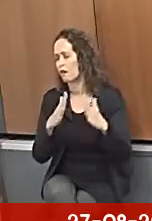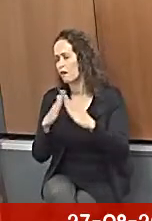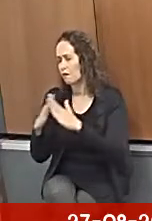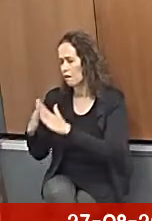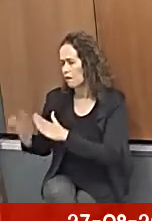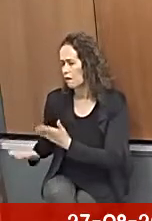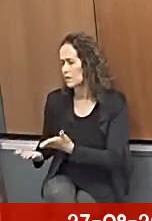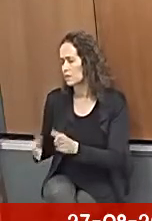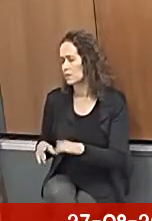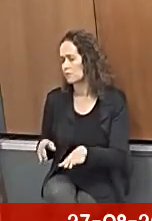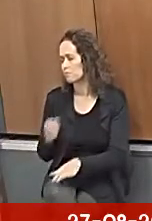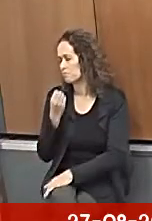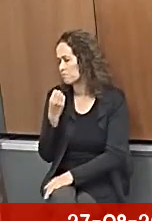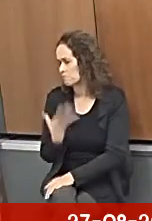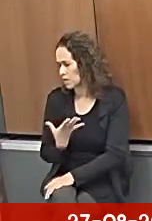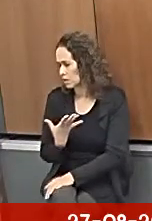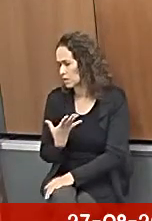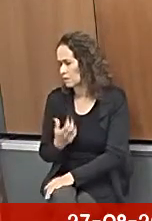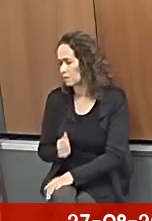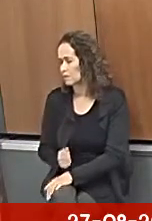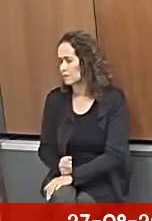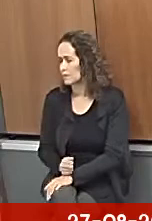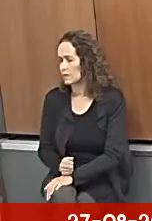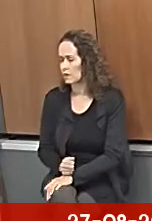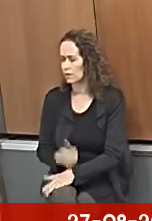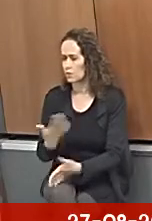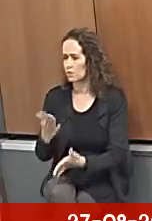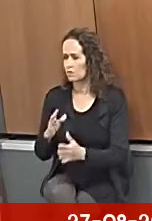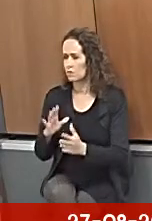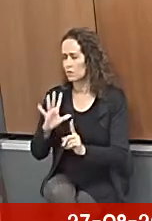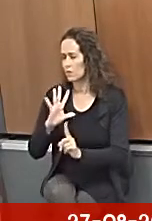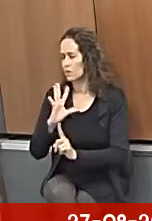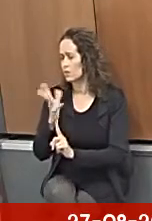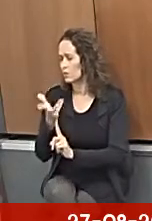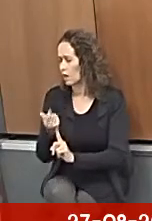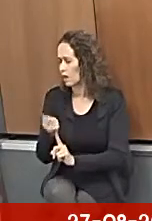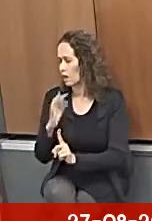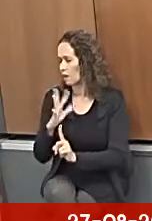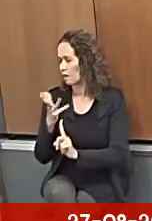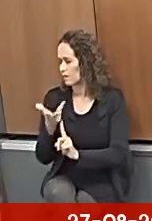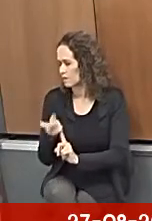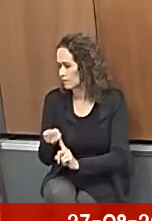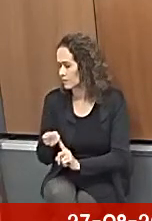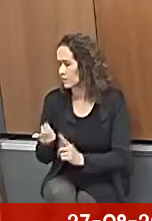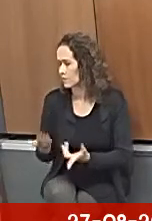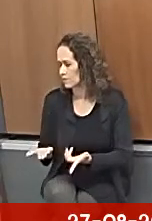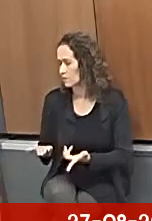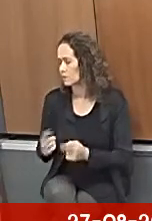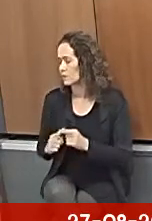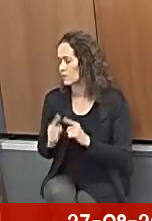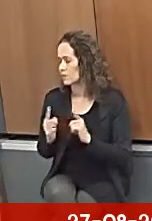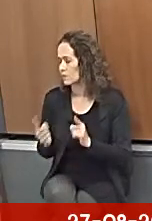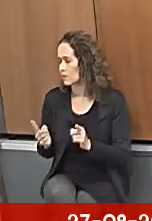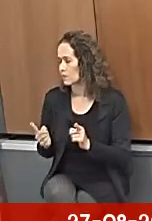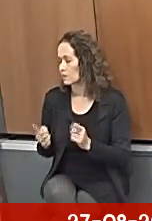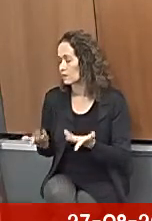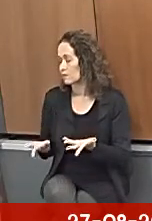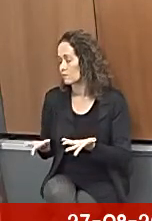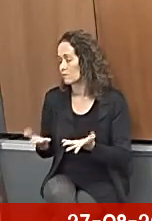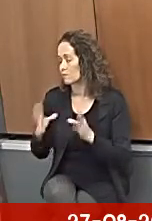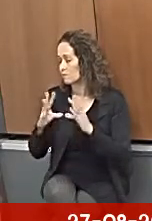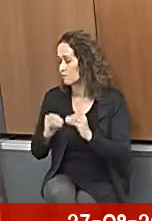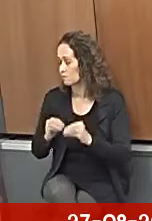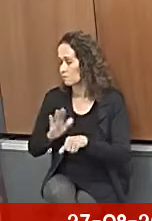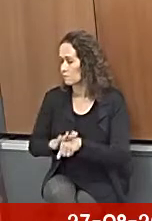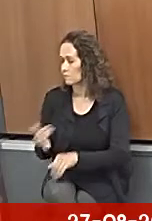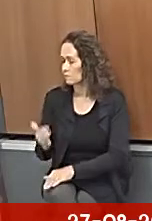desde que as modificações necessárias observem as normas específicas reguladoras desse bem o fim o